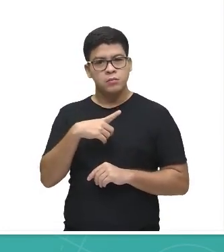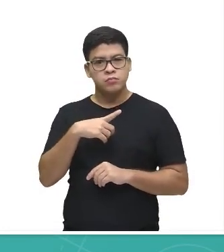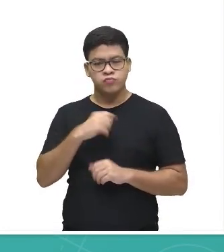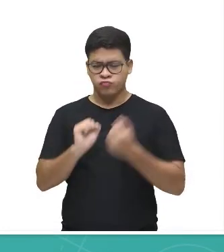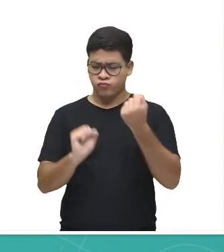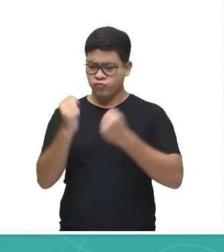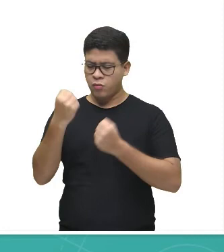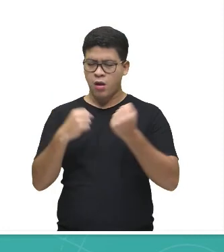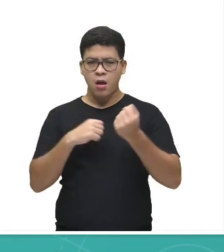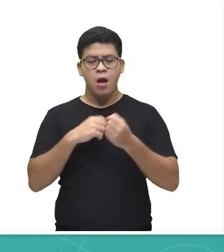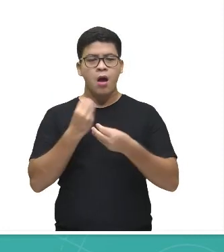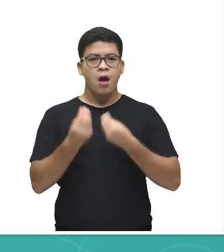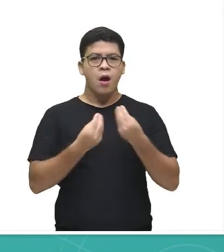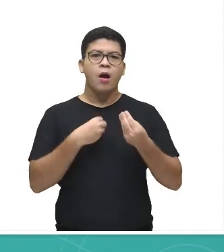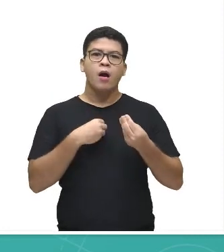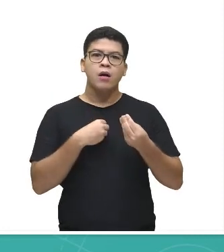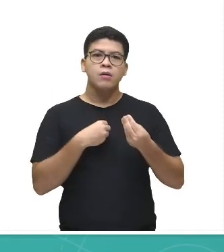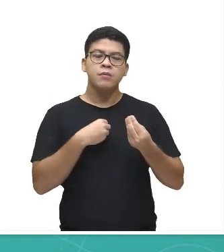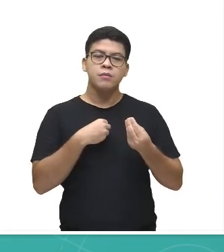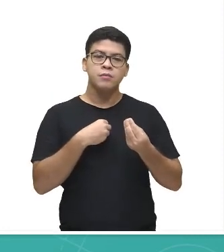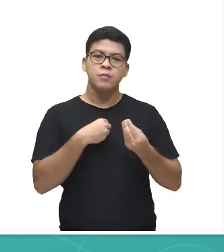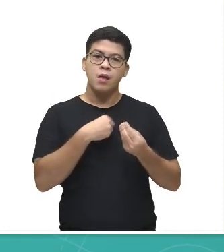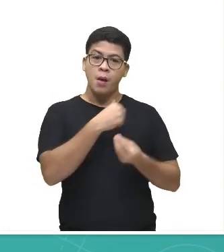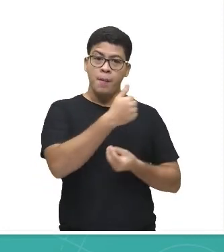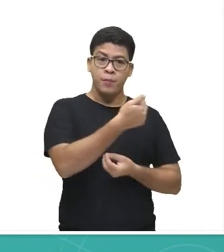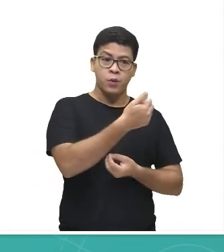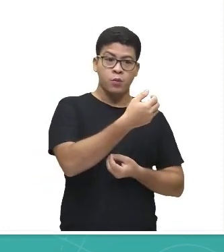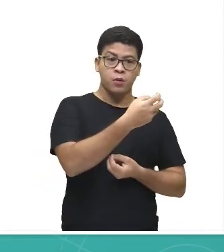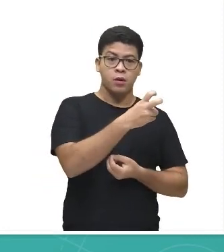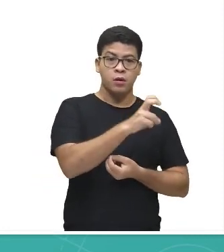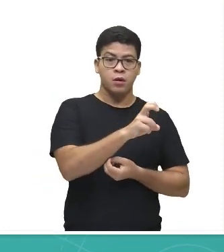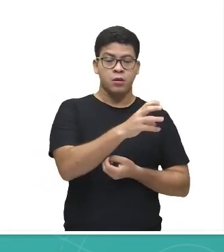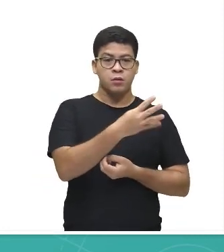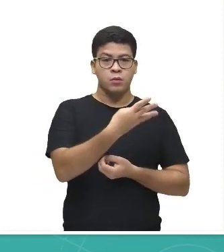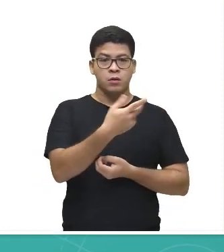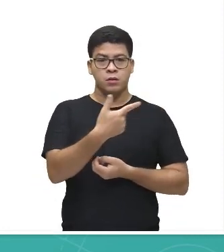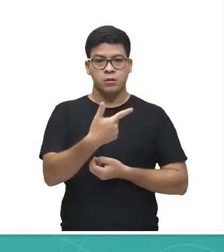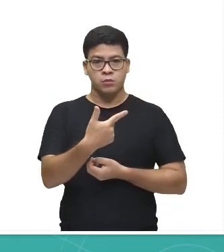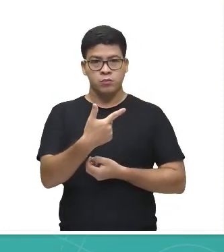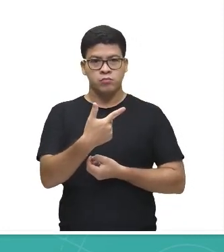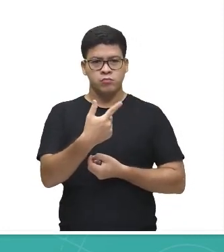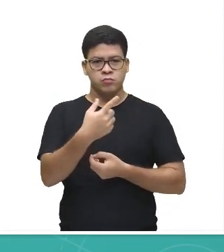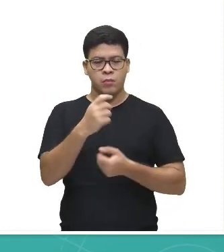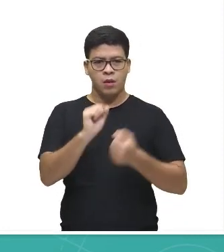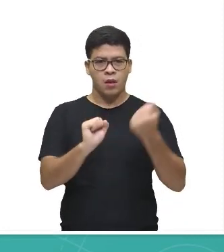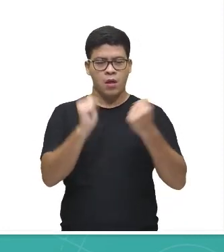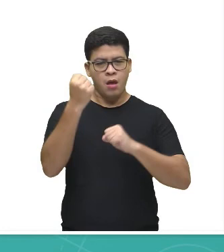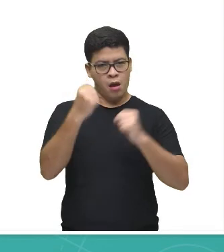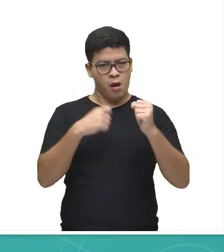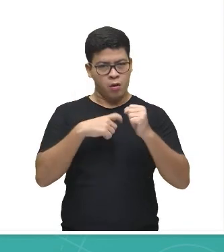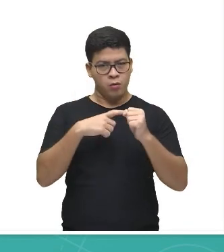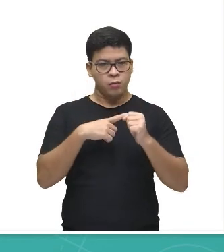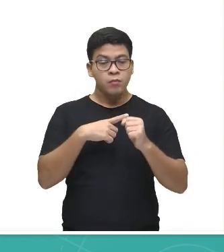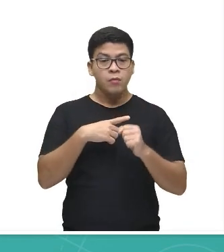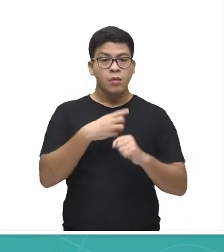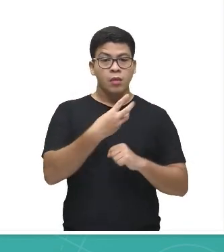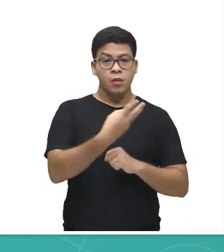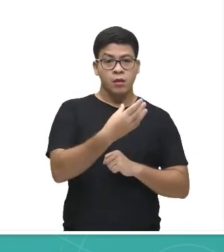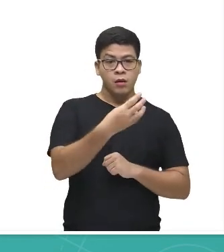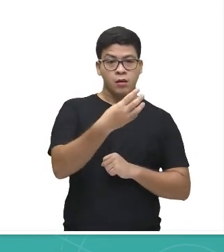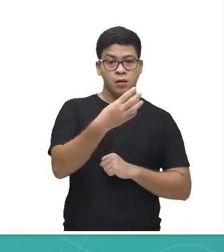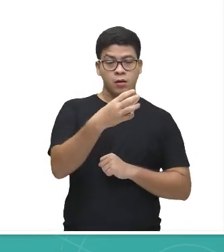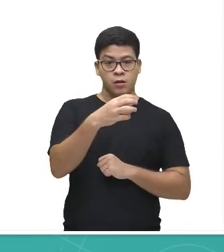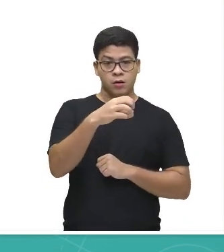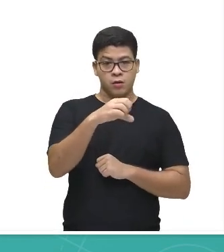E 398 que trabalham no escritório. Ele quer saber quantas pessoas trabalham, tá? Ao todo